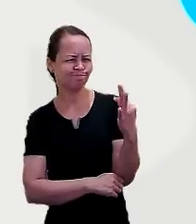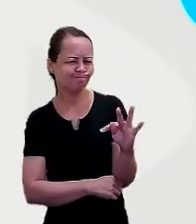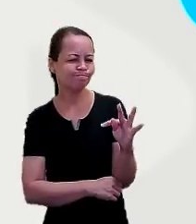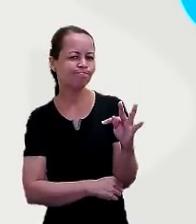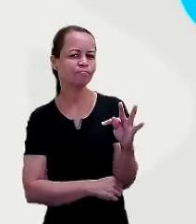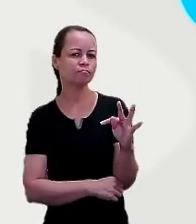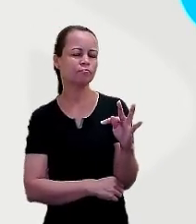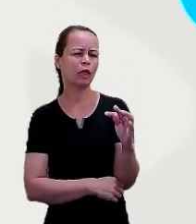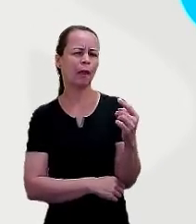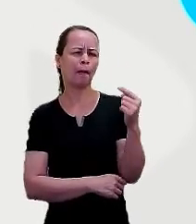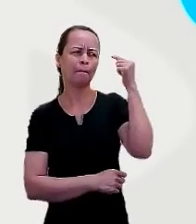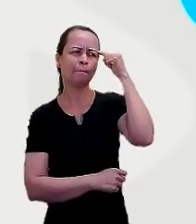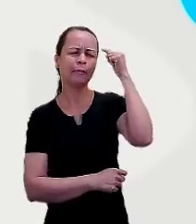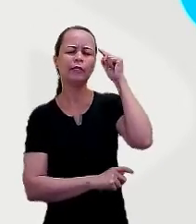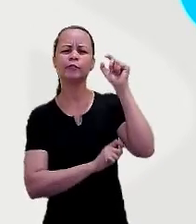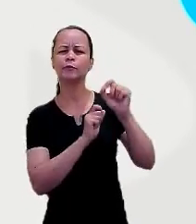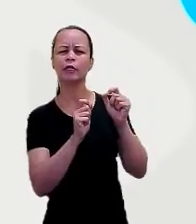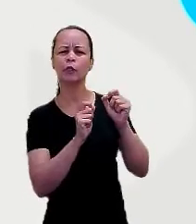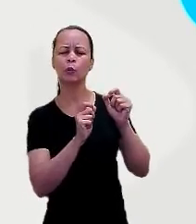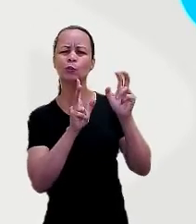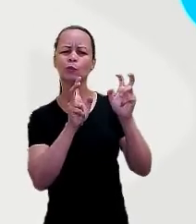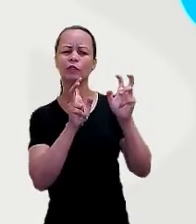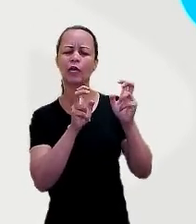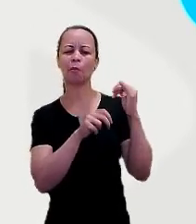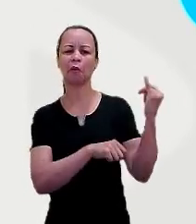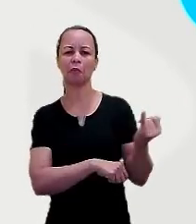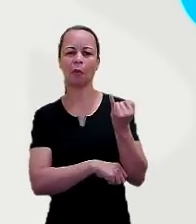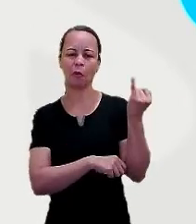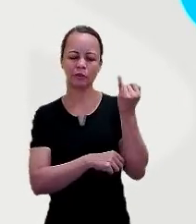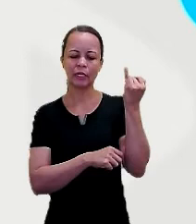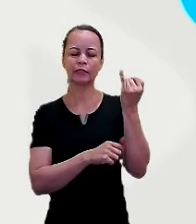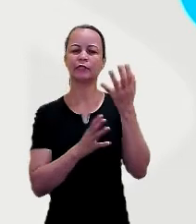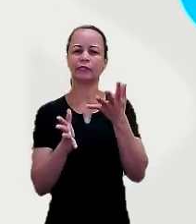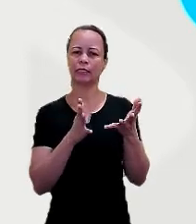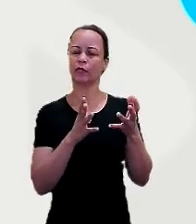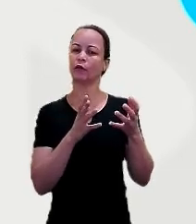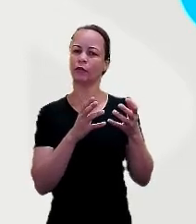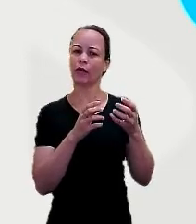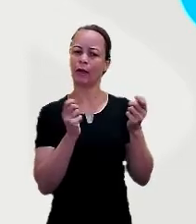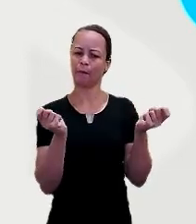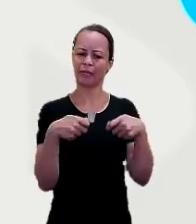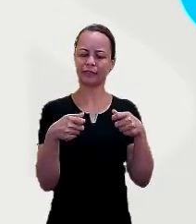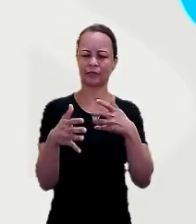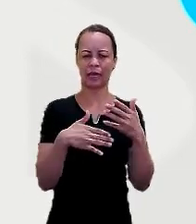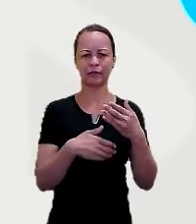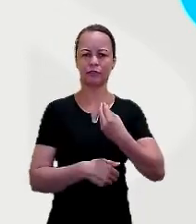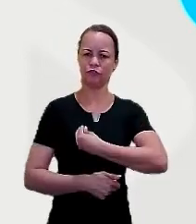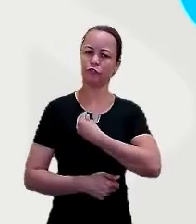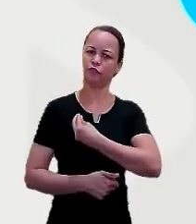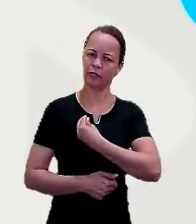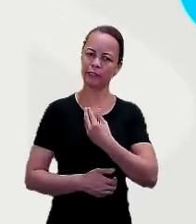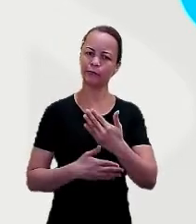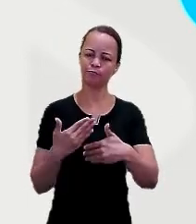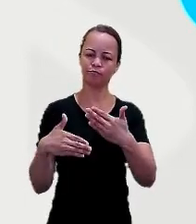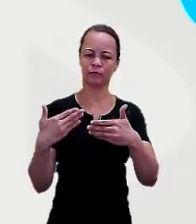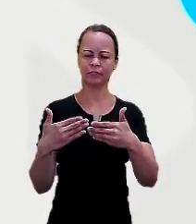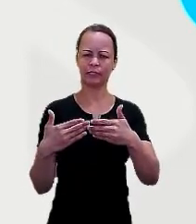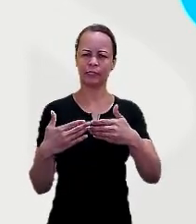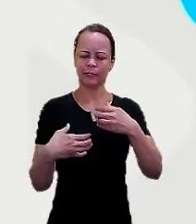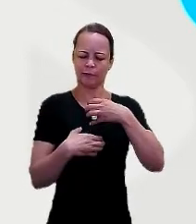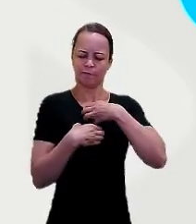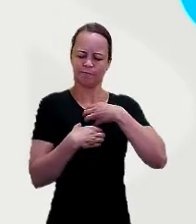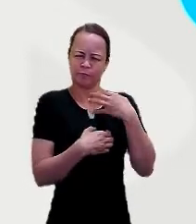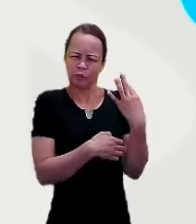num tema importante, tem tudo a ver com a nossa capacidade de autopreservação e de sobrevivência. Sentir dor faz